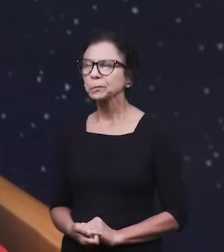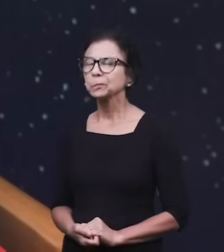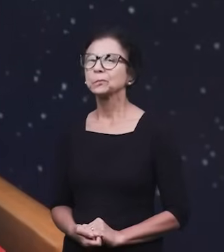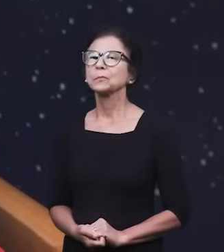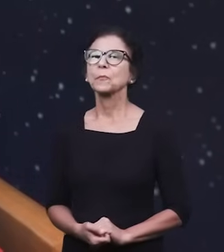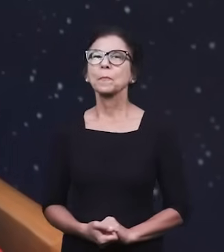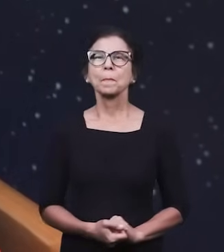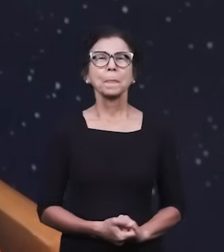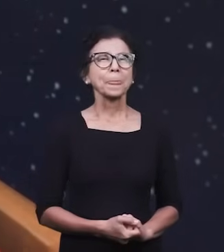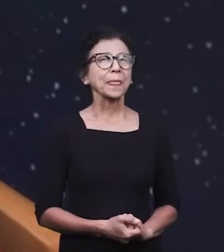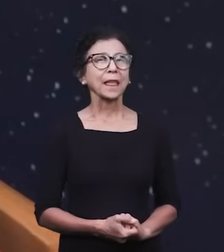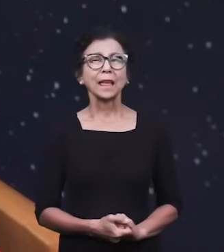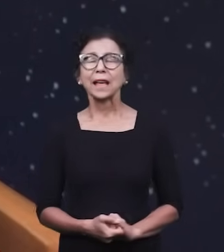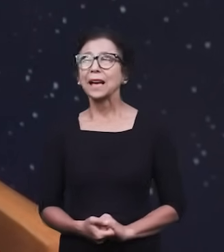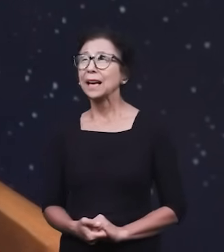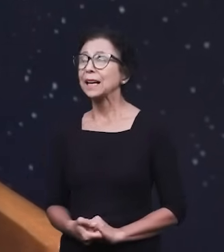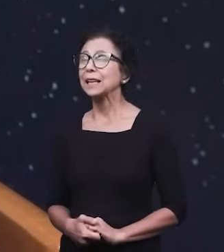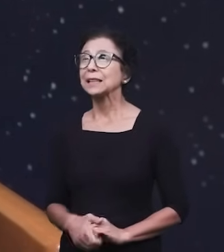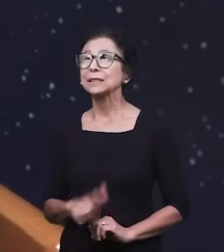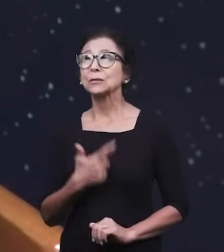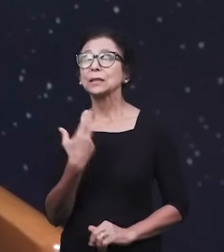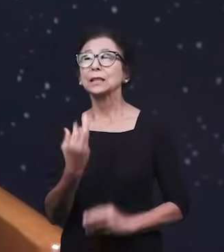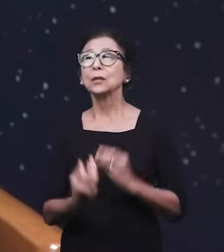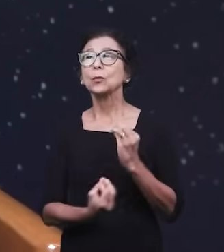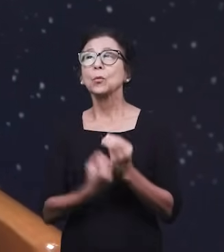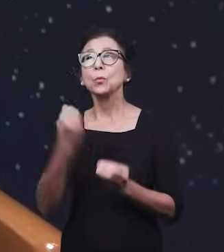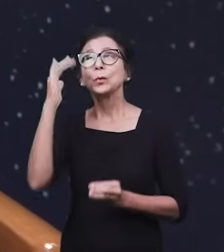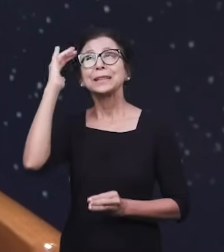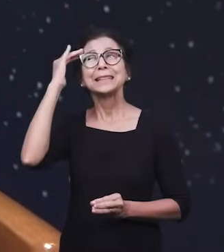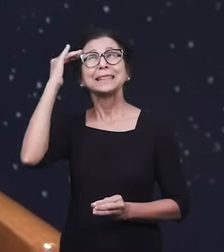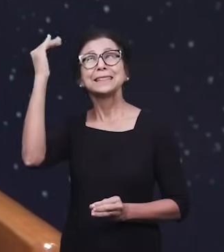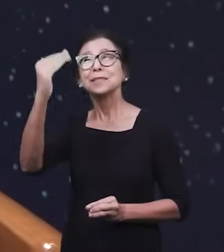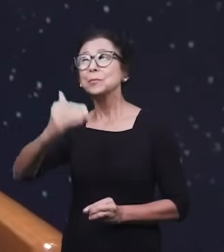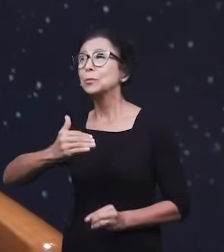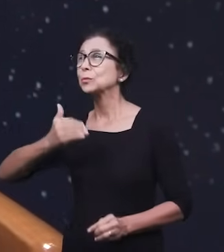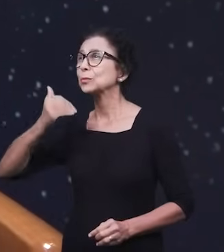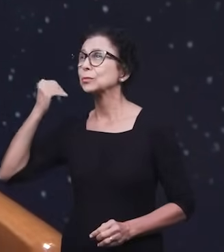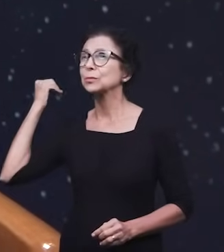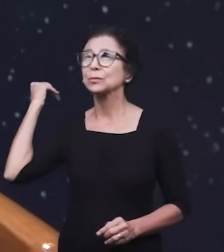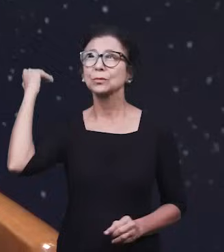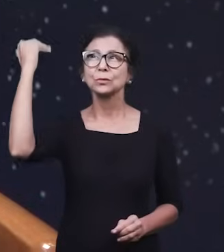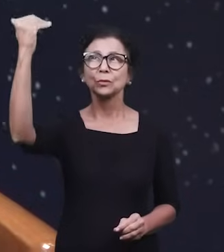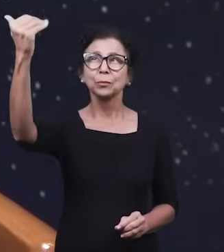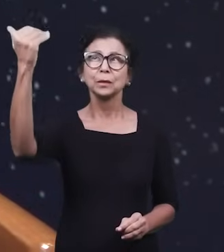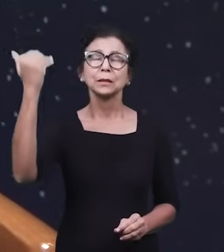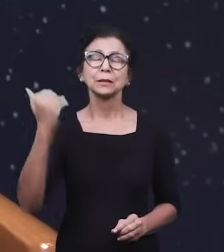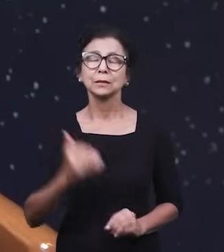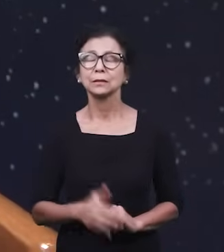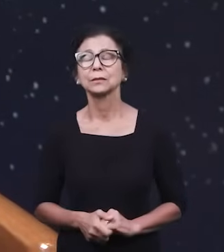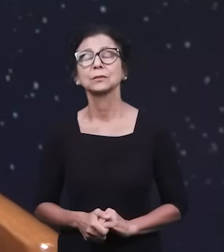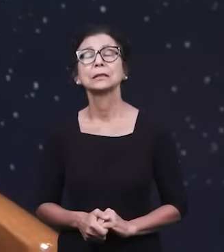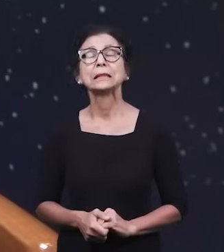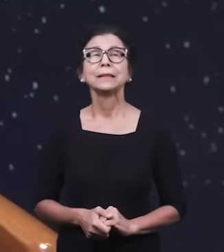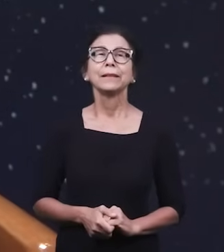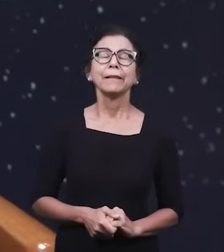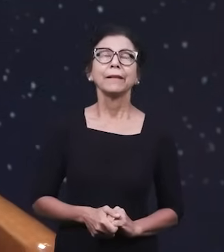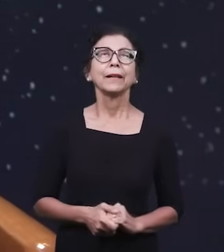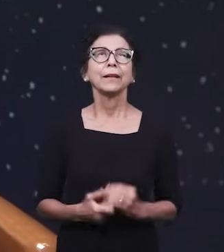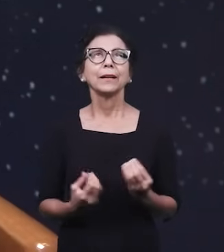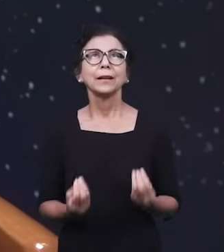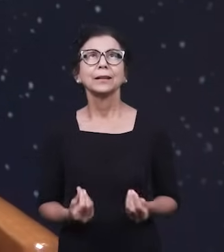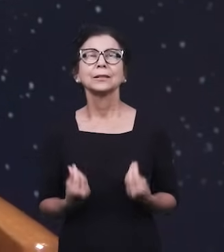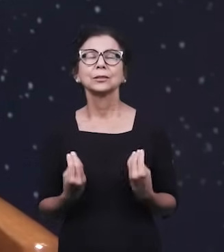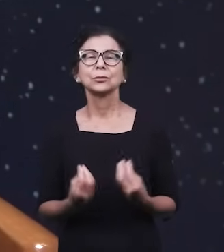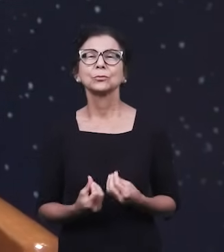entendimento. Muito bom. É maior do que qualquer recurso. Tudo que a gente possa ter